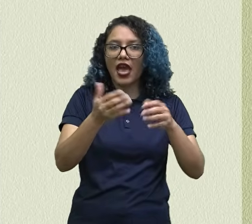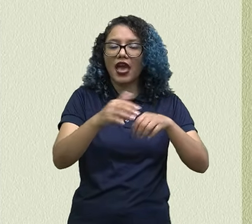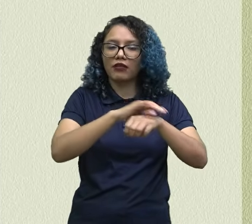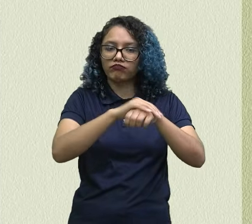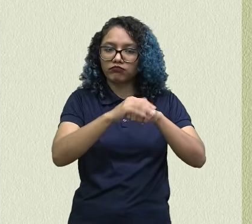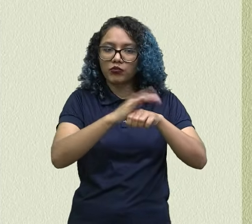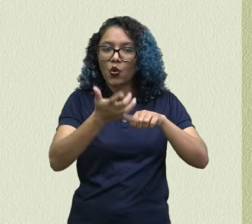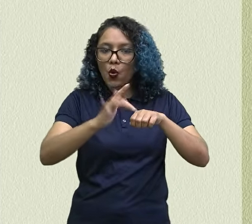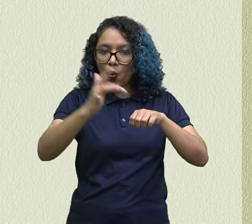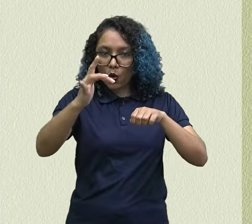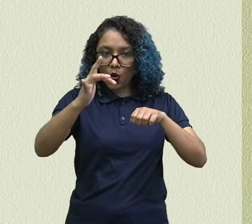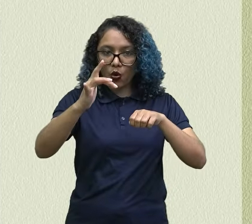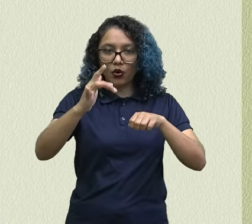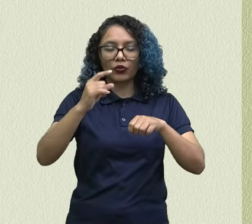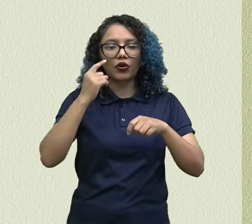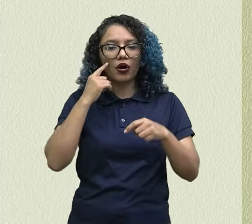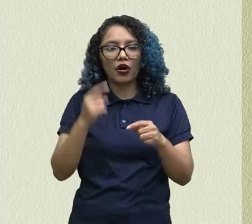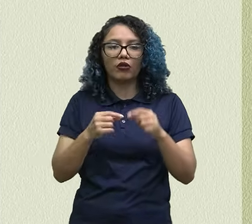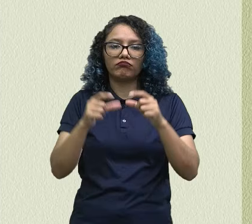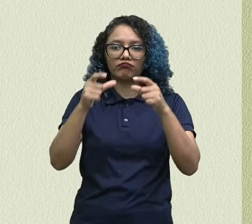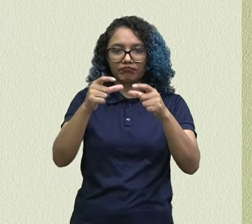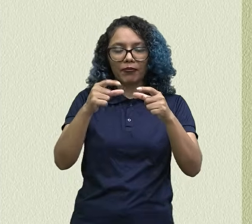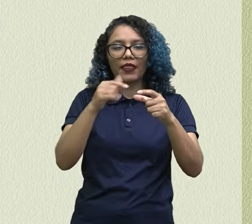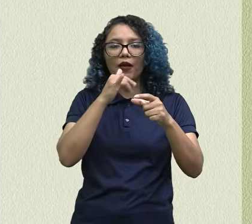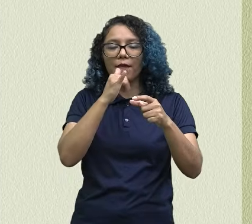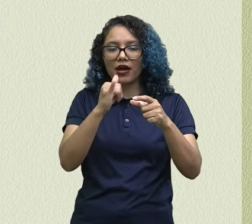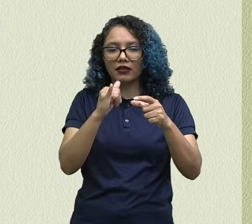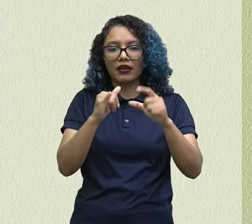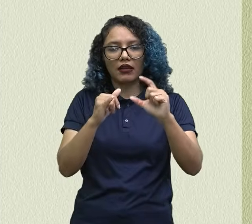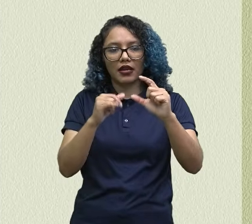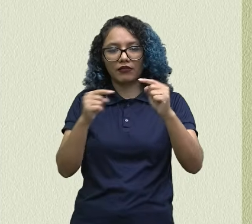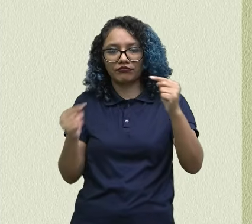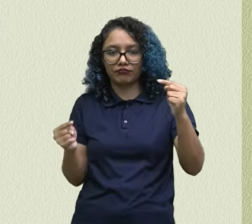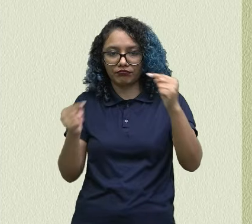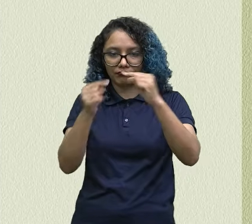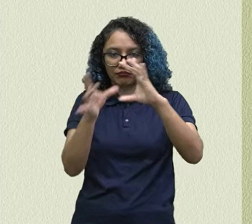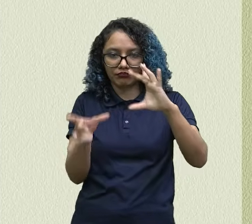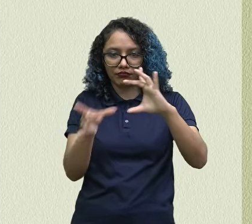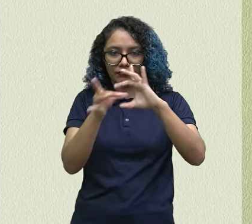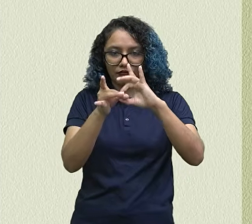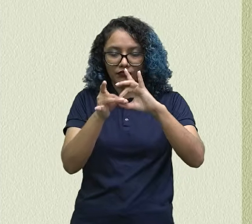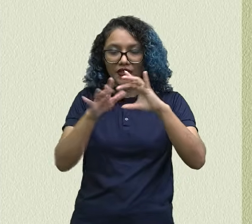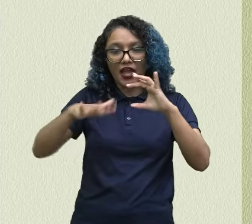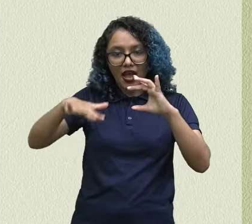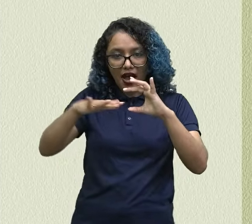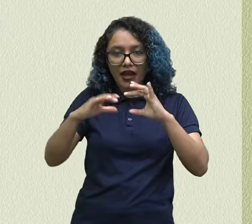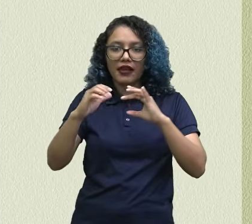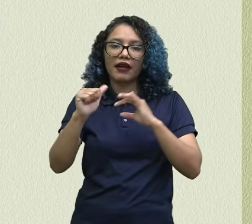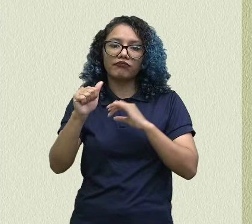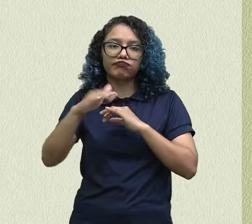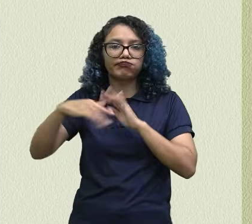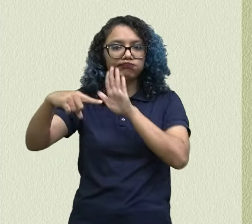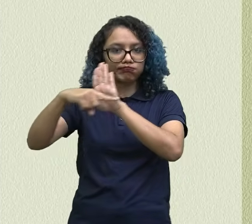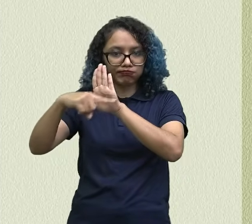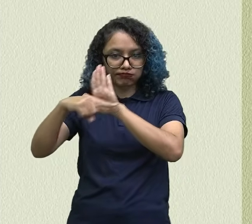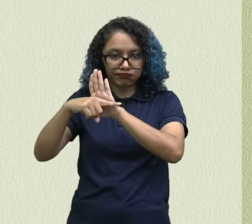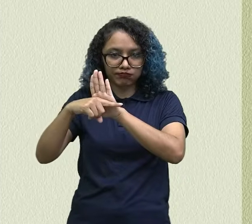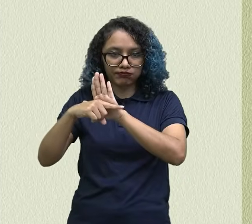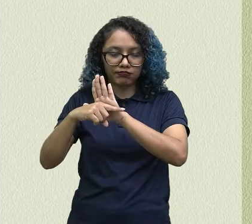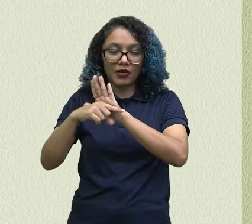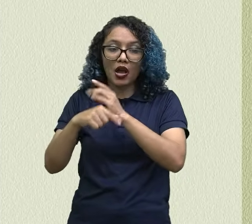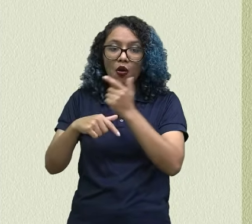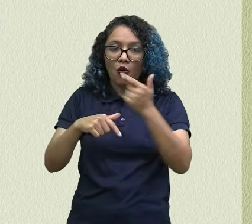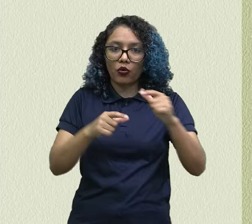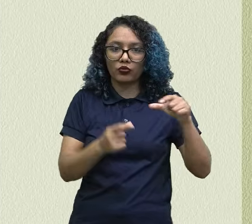polo positivo da bateria, ou seja, ele passa a ser o cátodo do sistema, enquanto uma barra